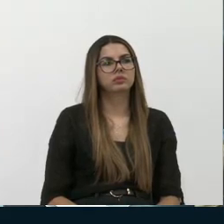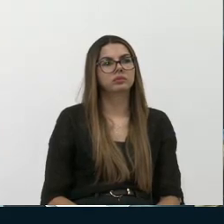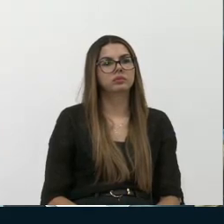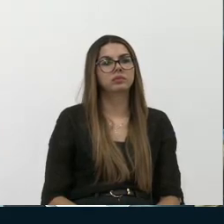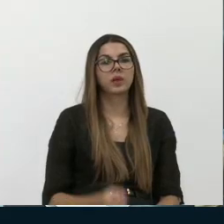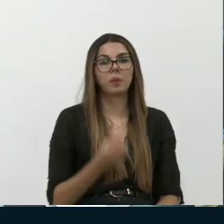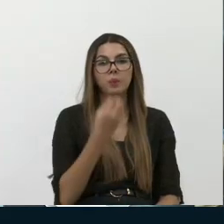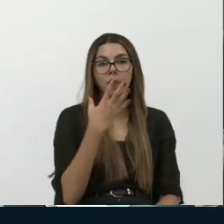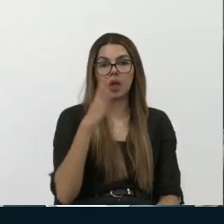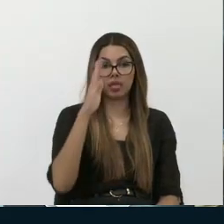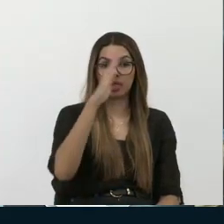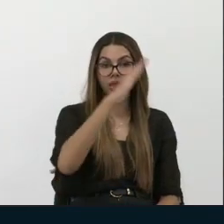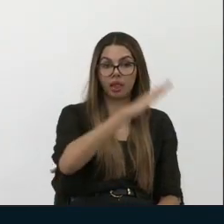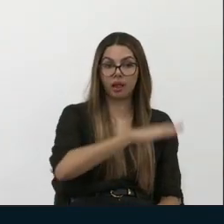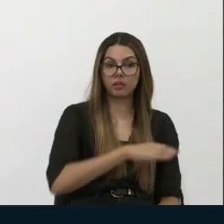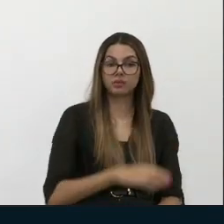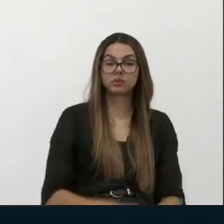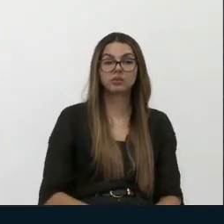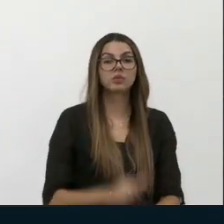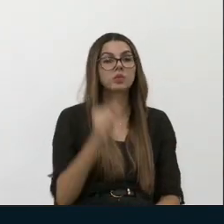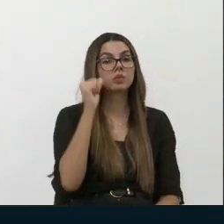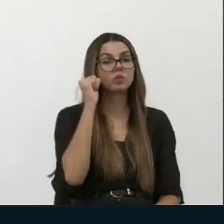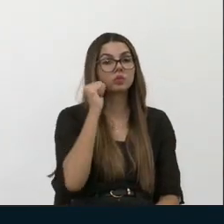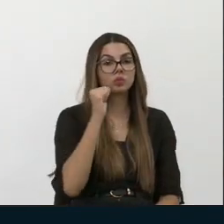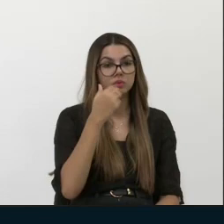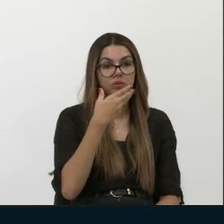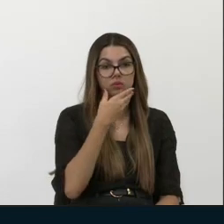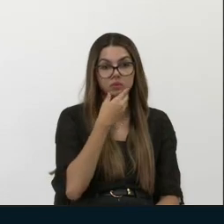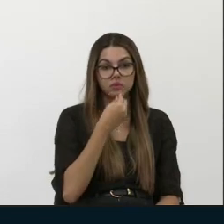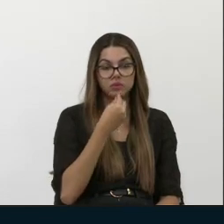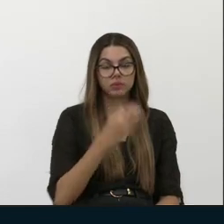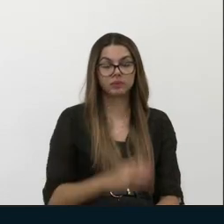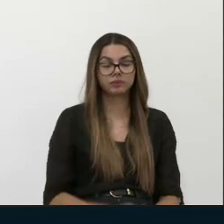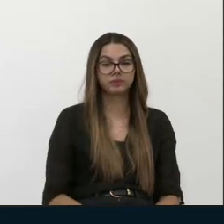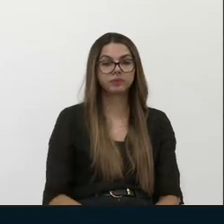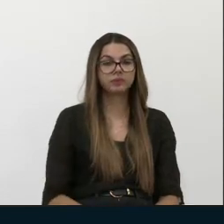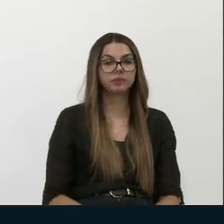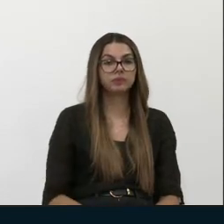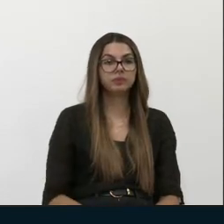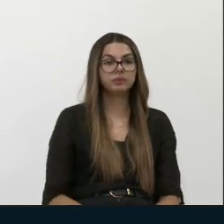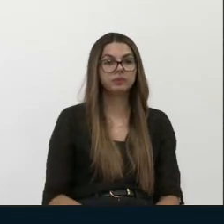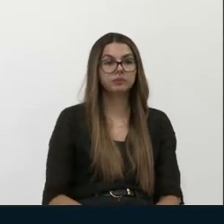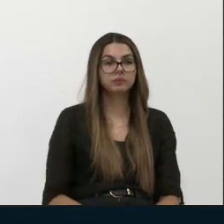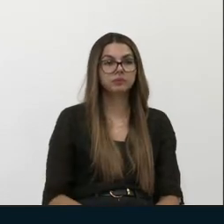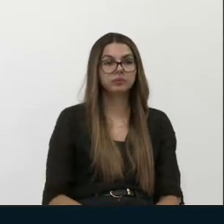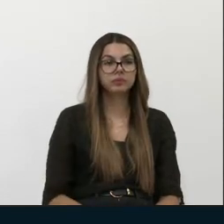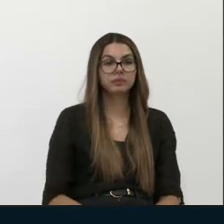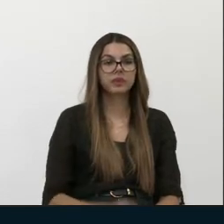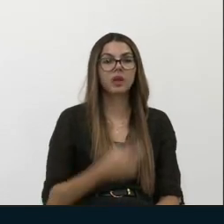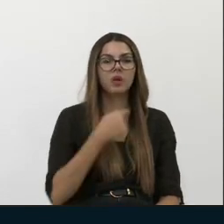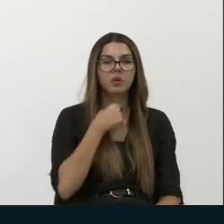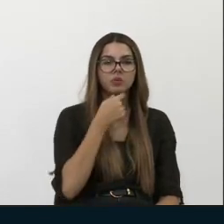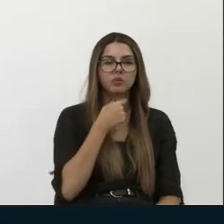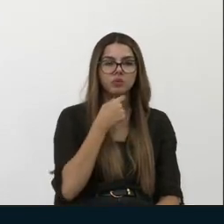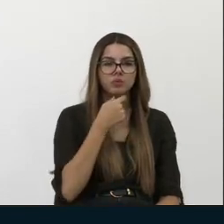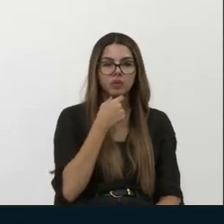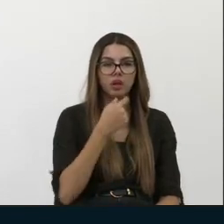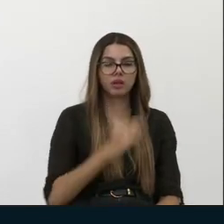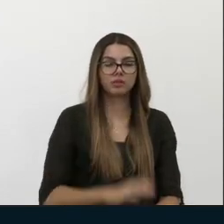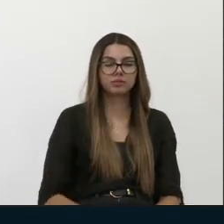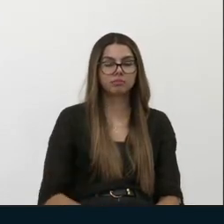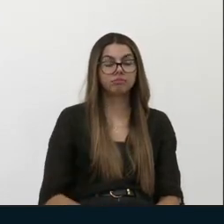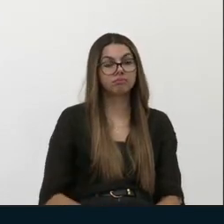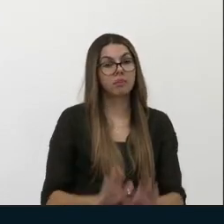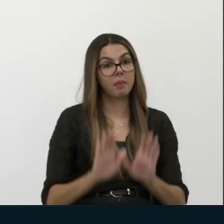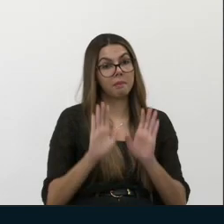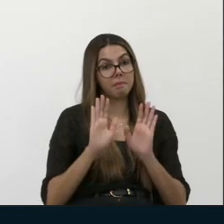Boa tarde a todos e todas. Eu iria poupar minha voz hoje aqui, mas